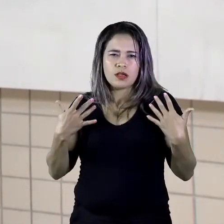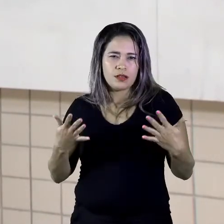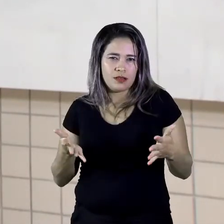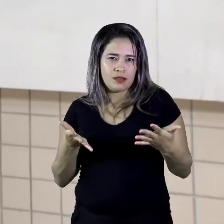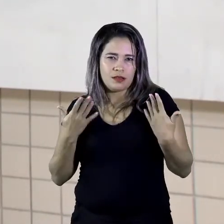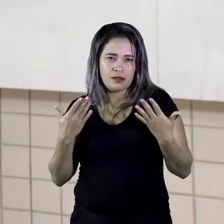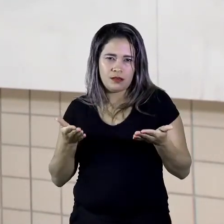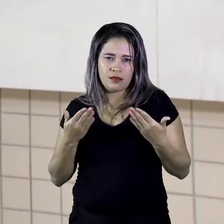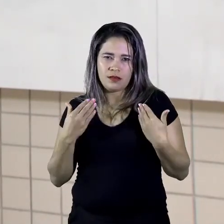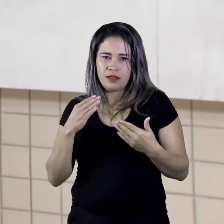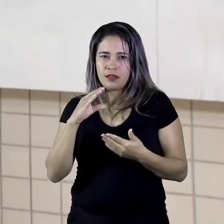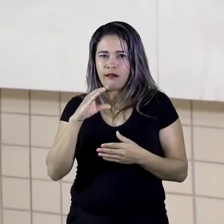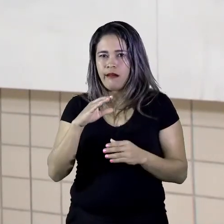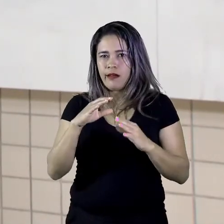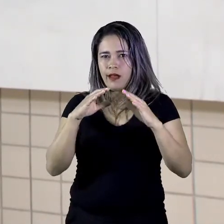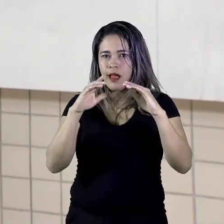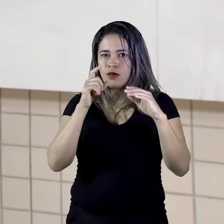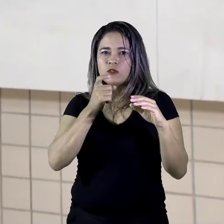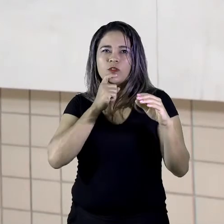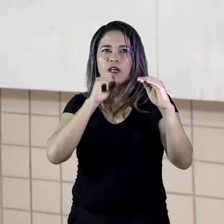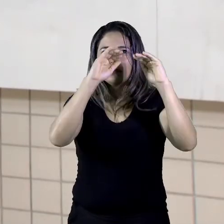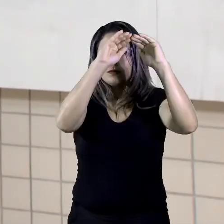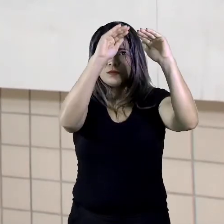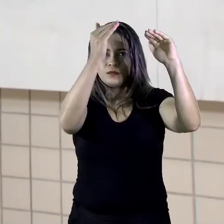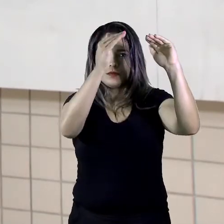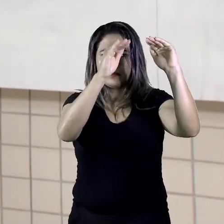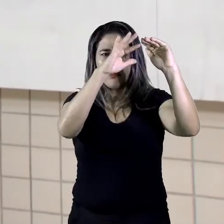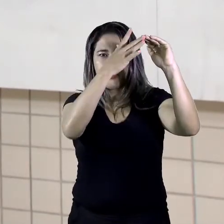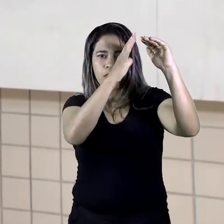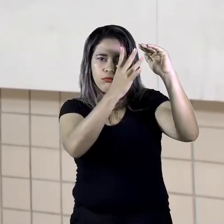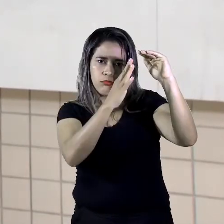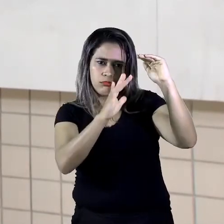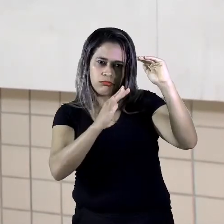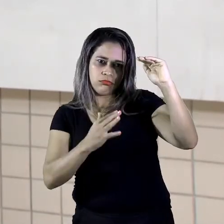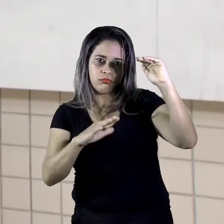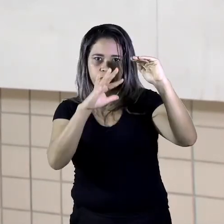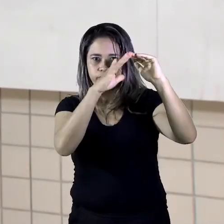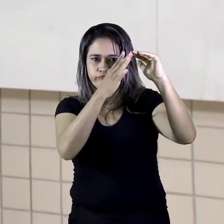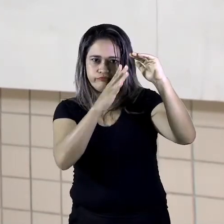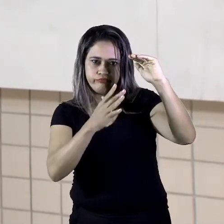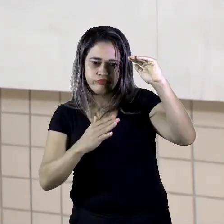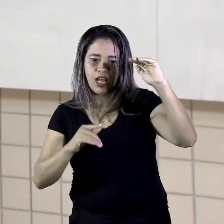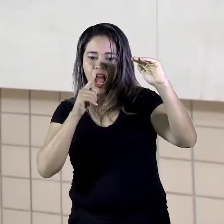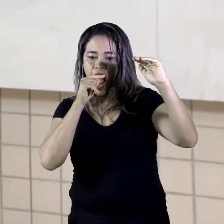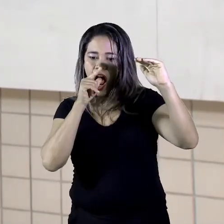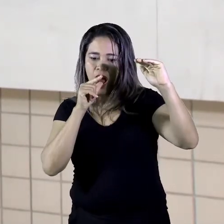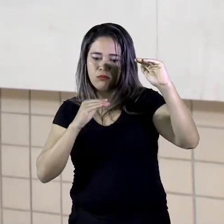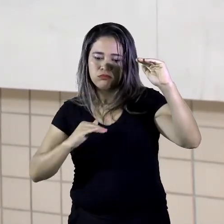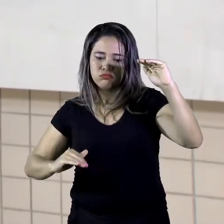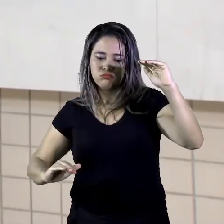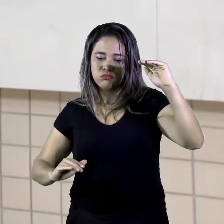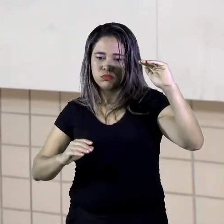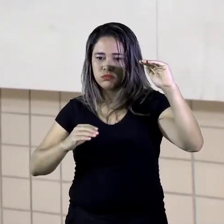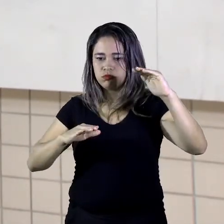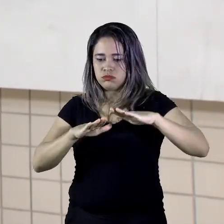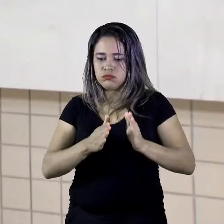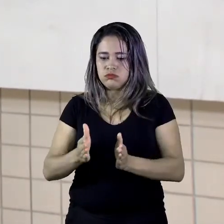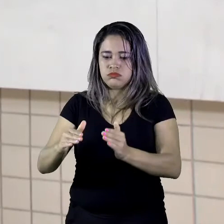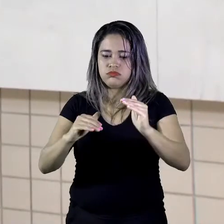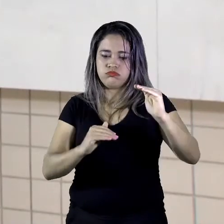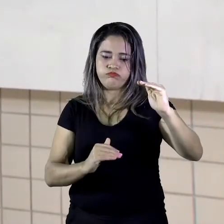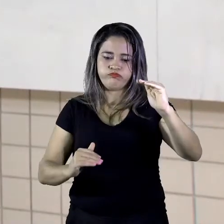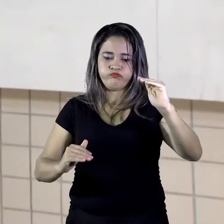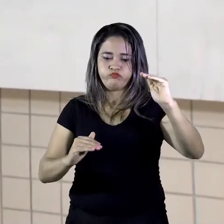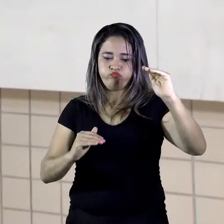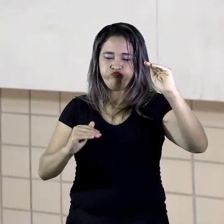as calotas polares derretem, né, e aí pode acontecer o aumento do nível dos mares, e aí o regime de chuvas